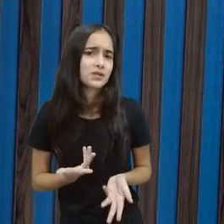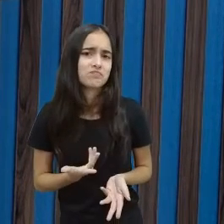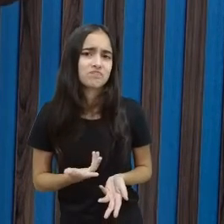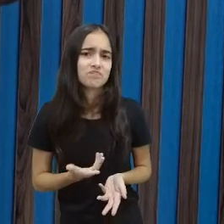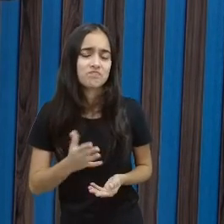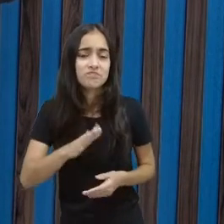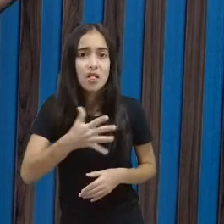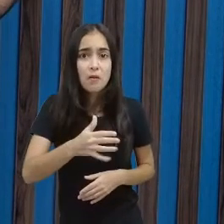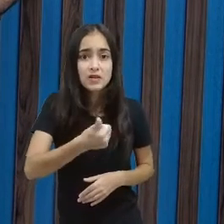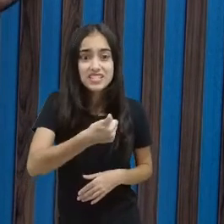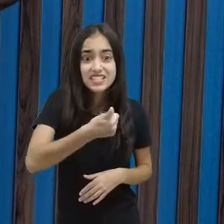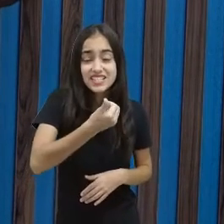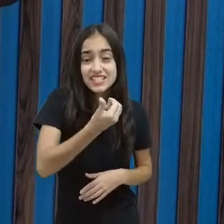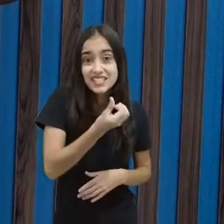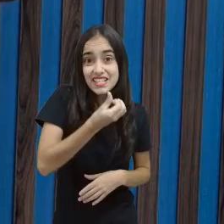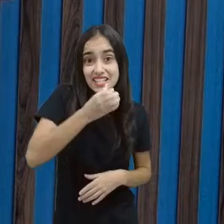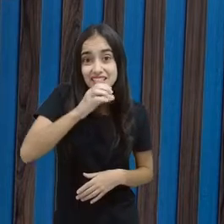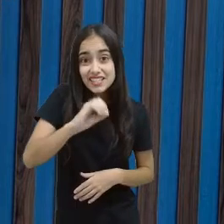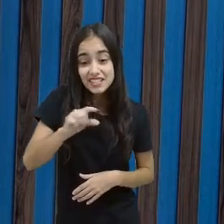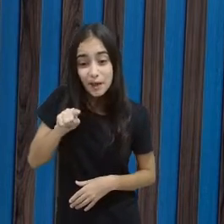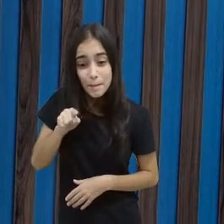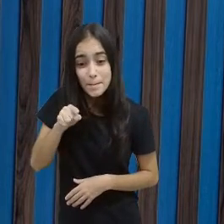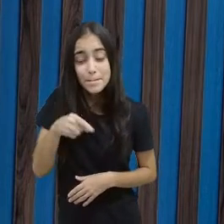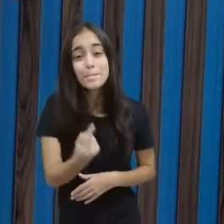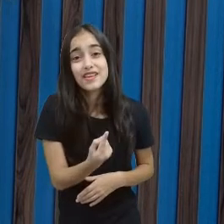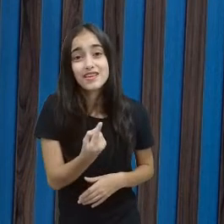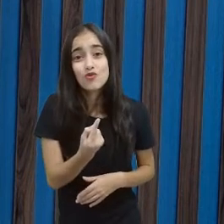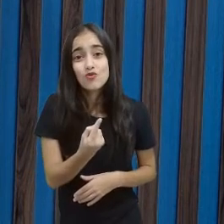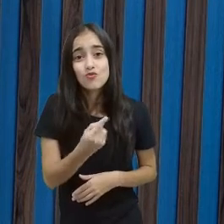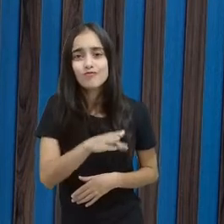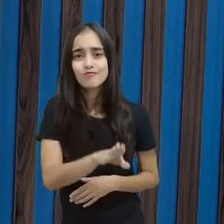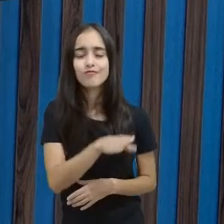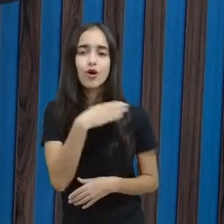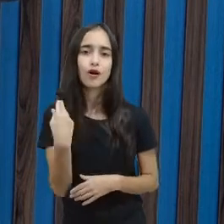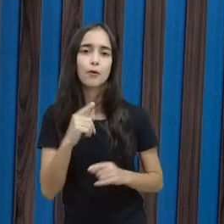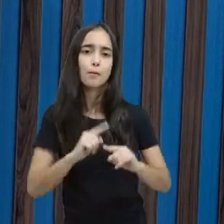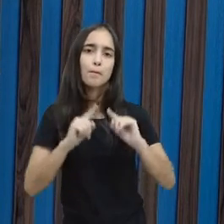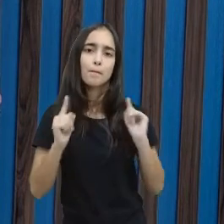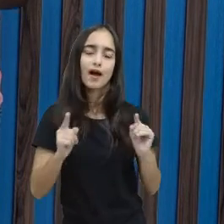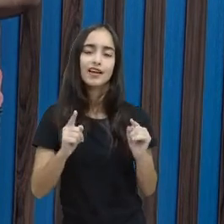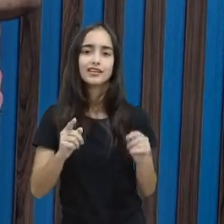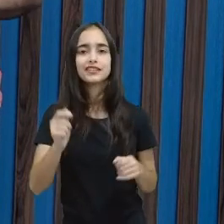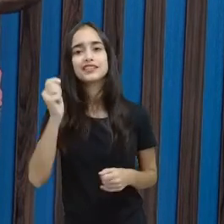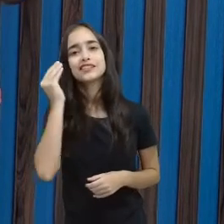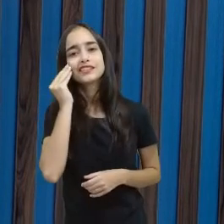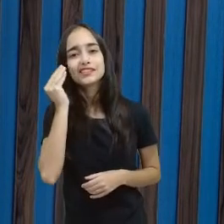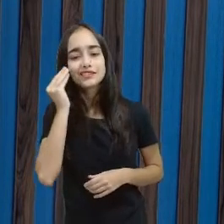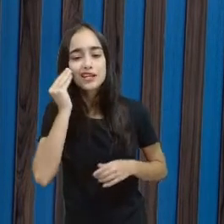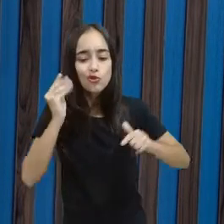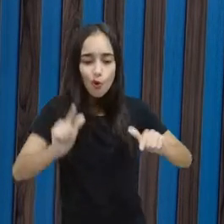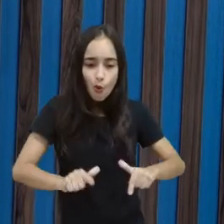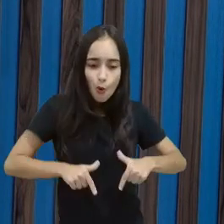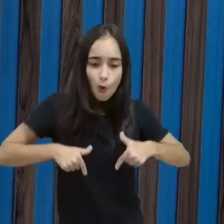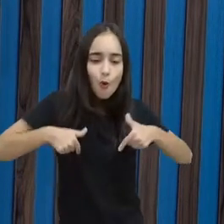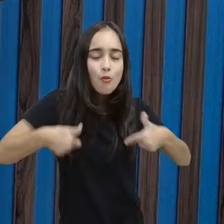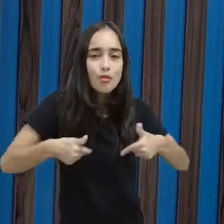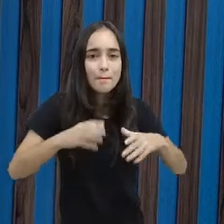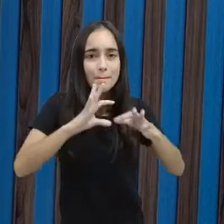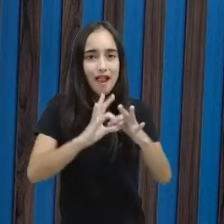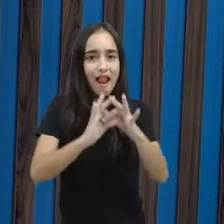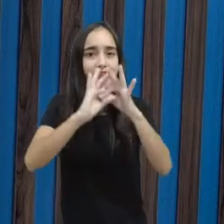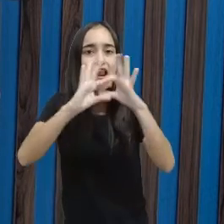mil soldados morreram, né, mas deram suas vidas ali para libertar, né, aquela região